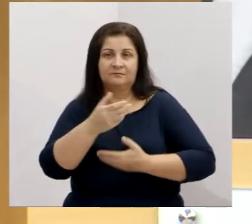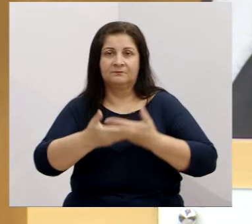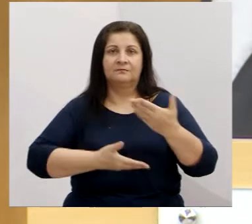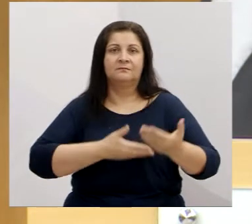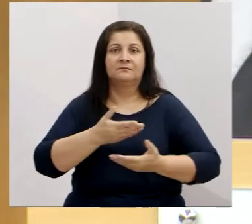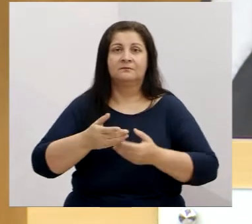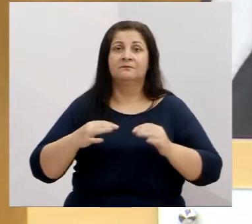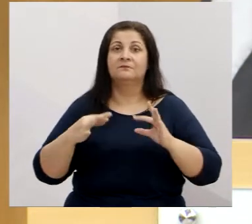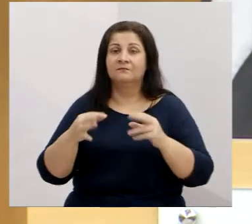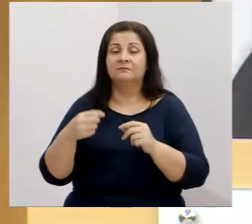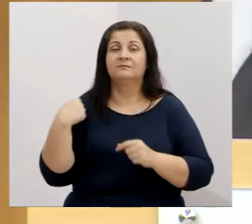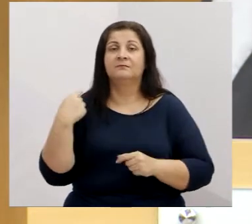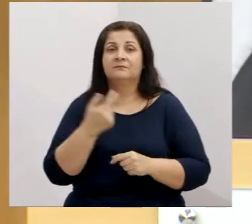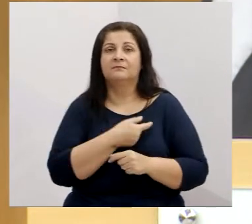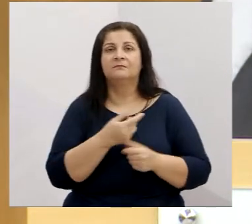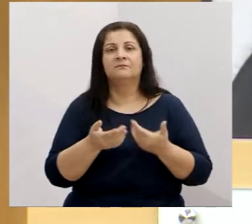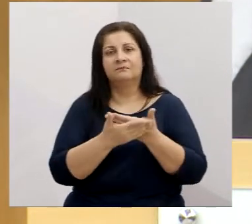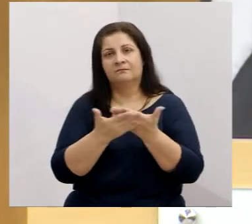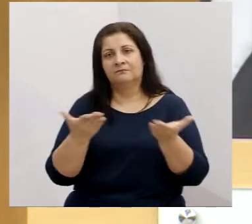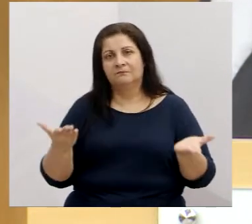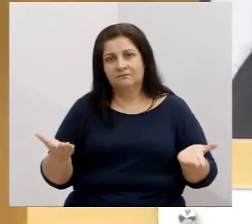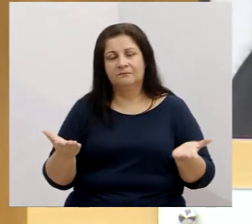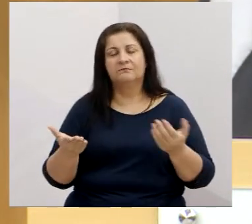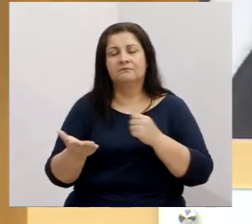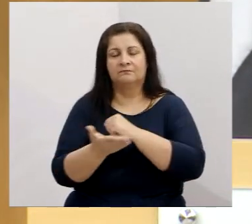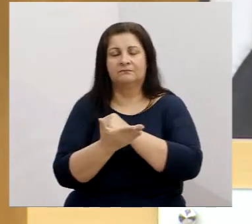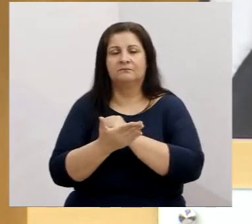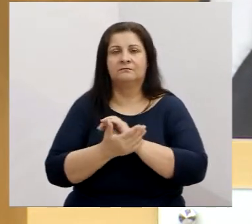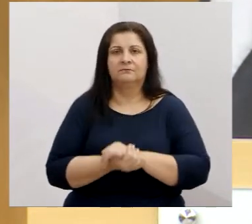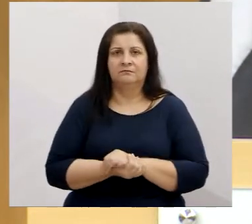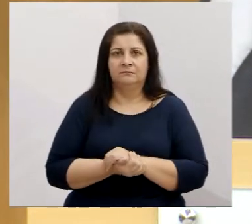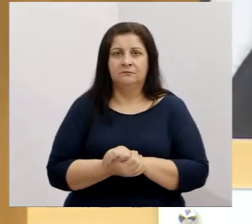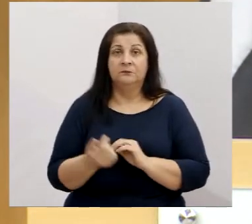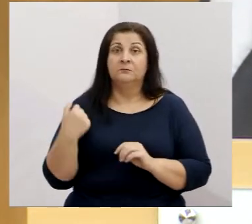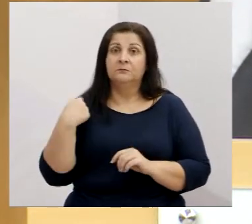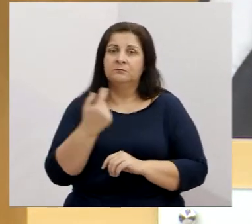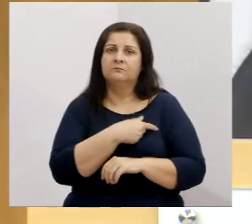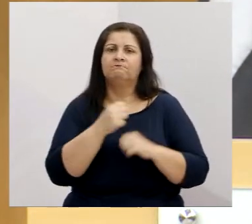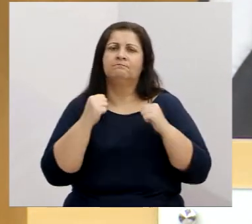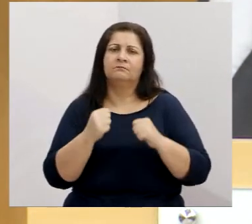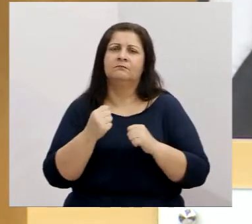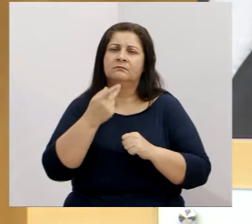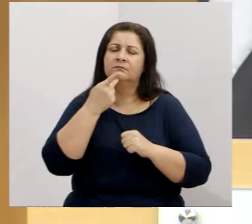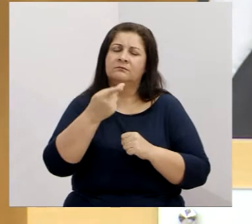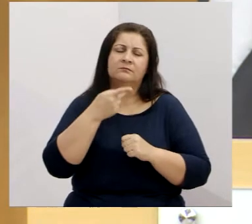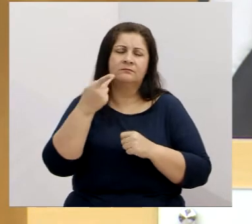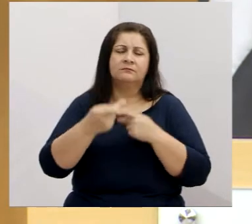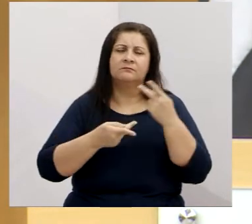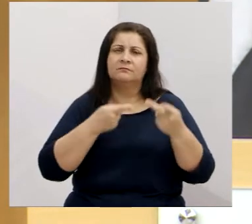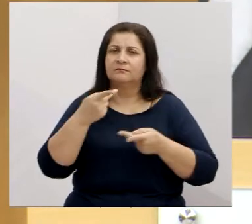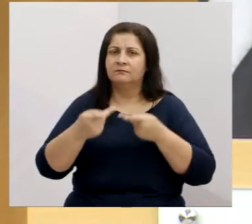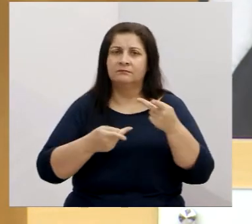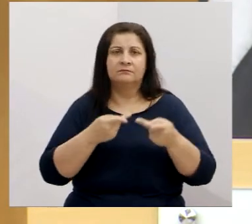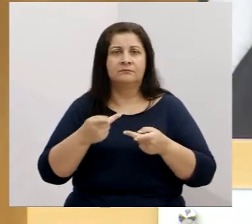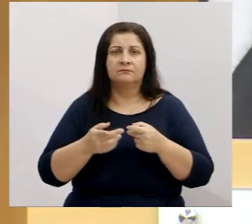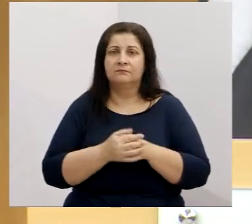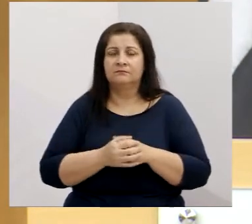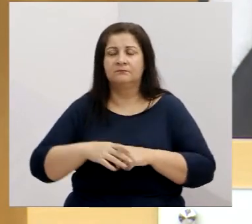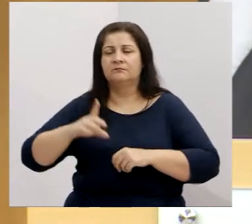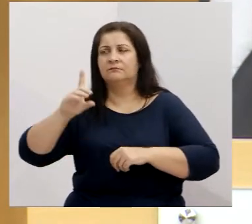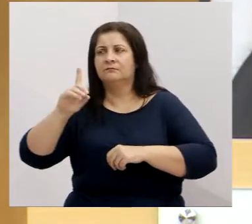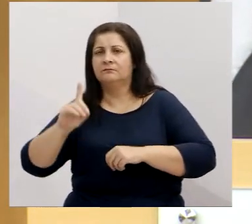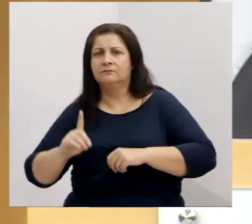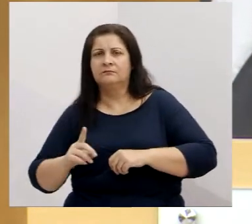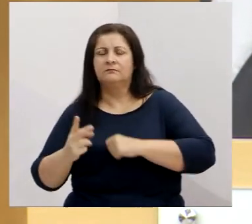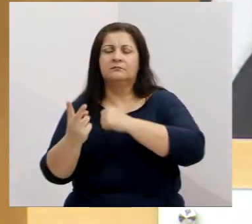vem vivenciando e quando vocês fazem a diferença eu sei que nós podemos discursar aqui como os vereadores falaram sobre a garantia do